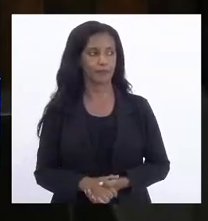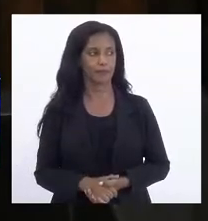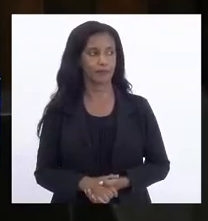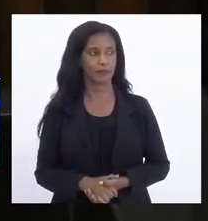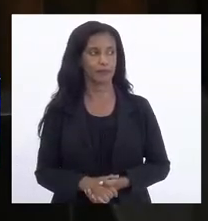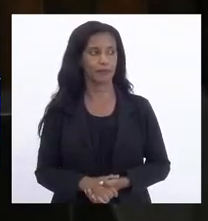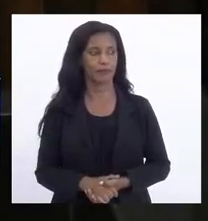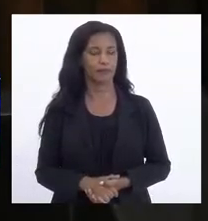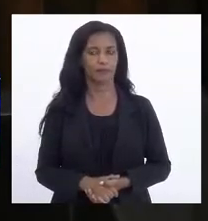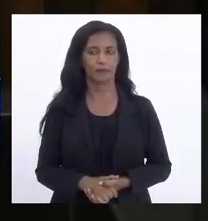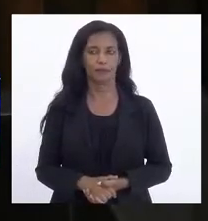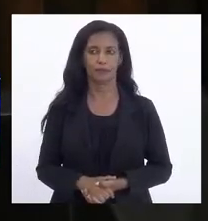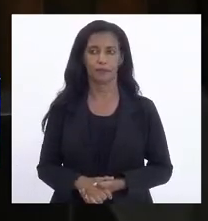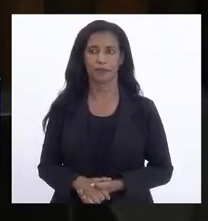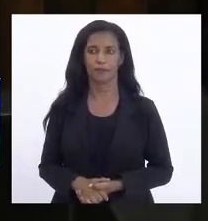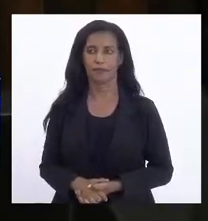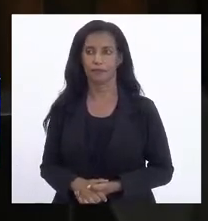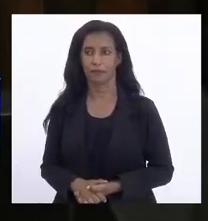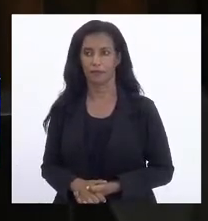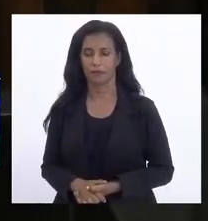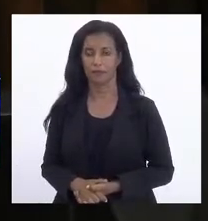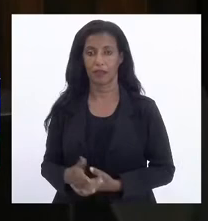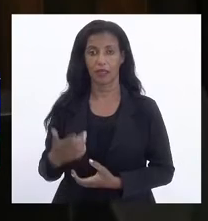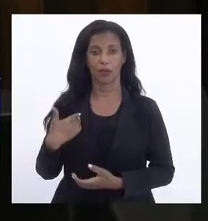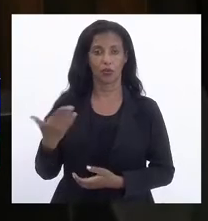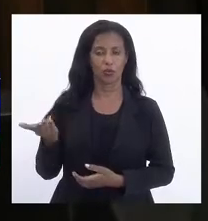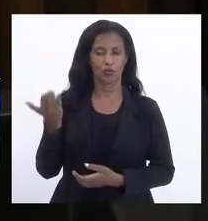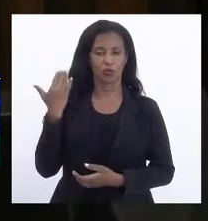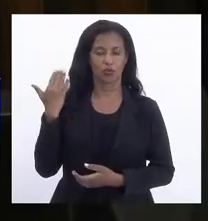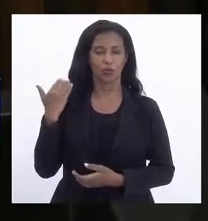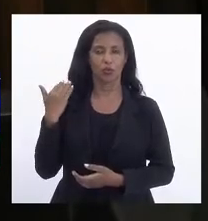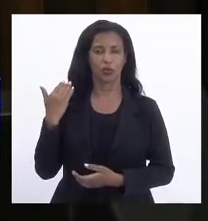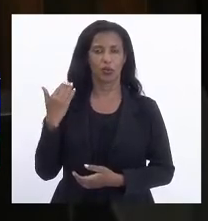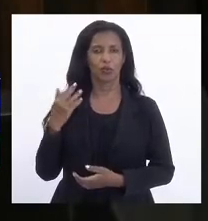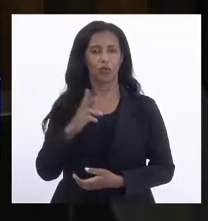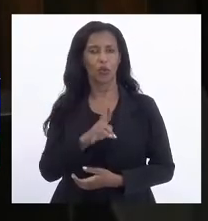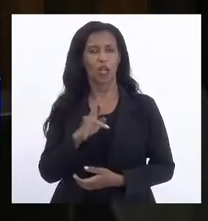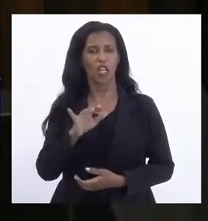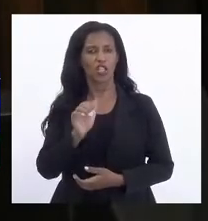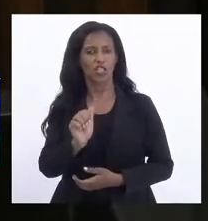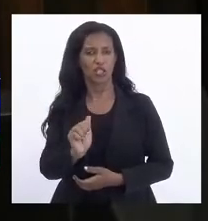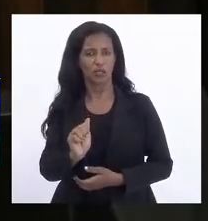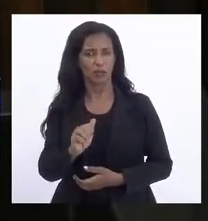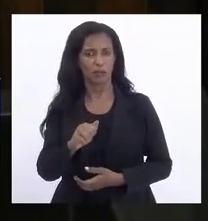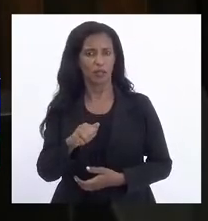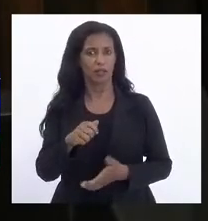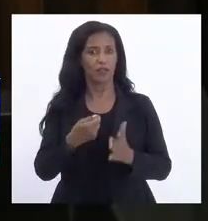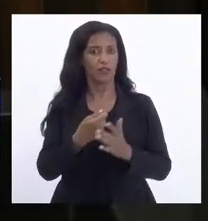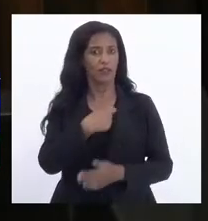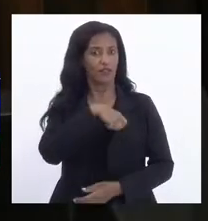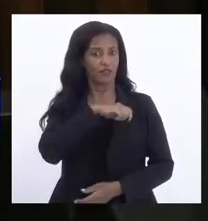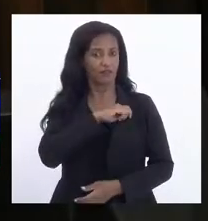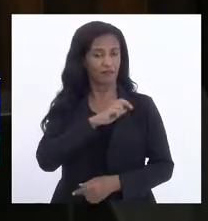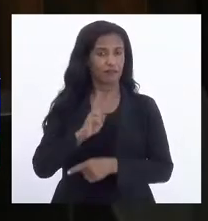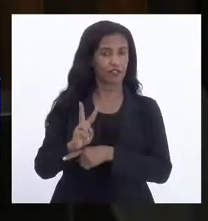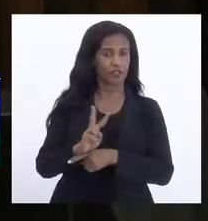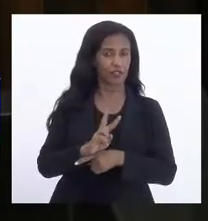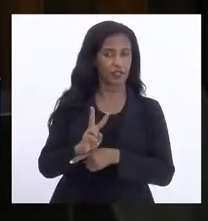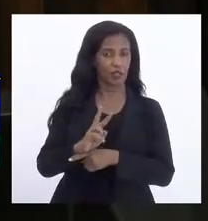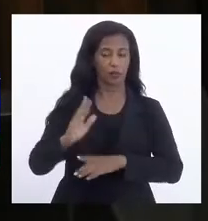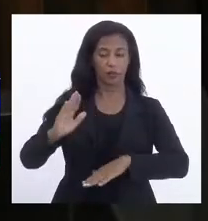sob a égide de um regime de recuperação fiscal, em que os